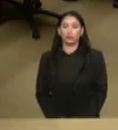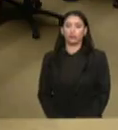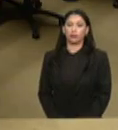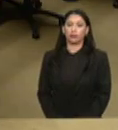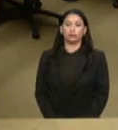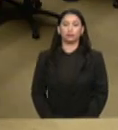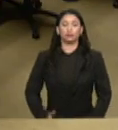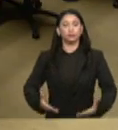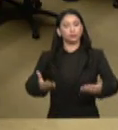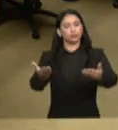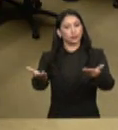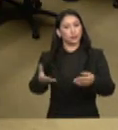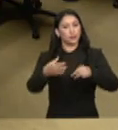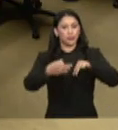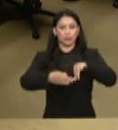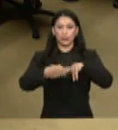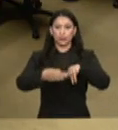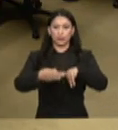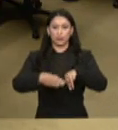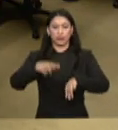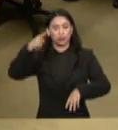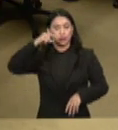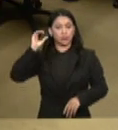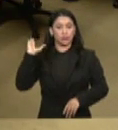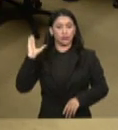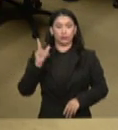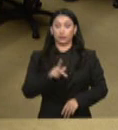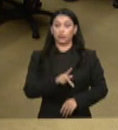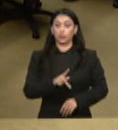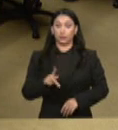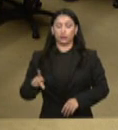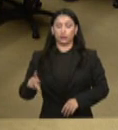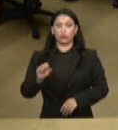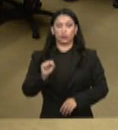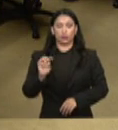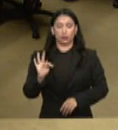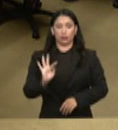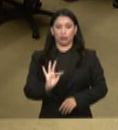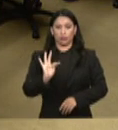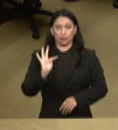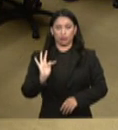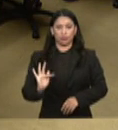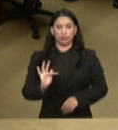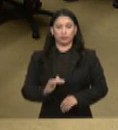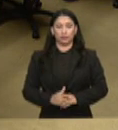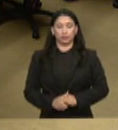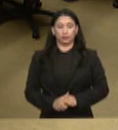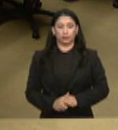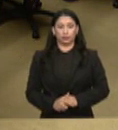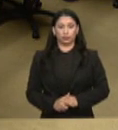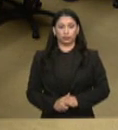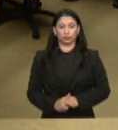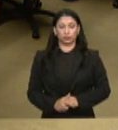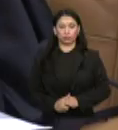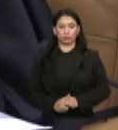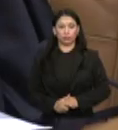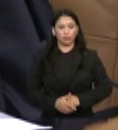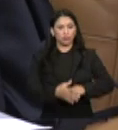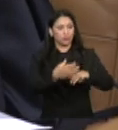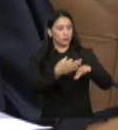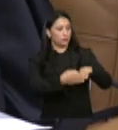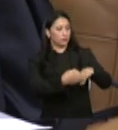excelentíssima senhora Ministra Rosa Weber presidente do Supremo Tribunal Federal senhores